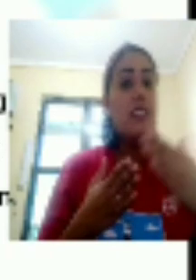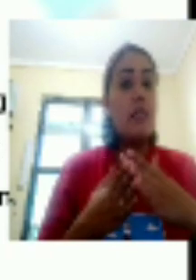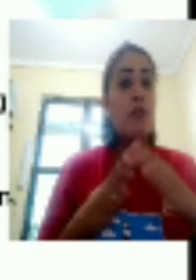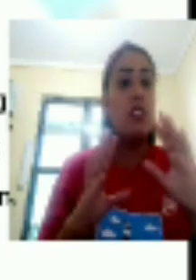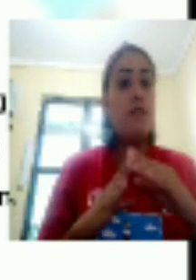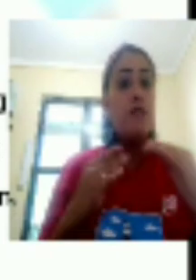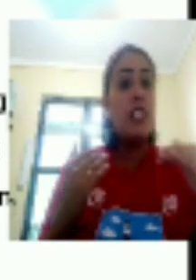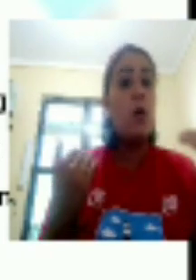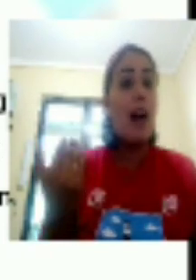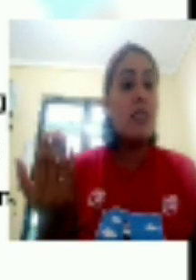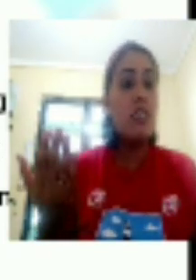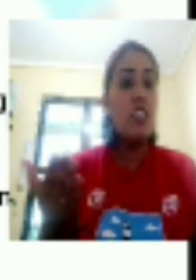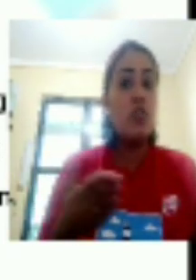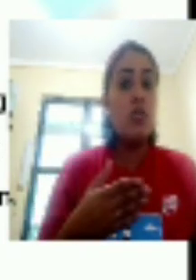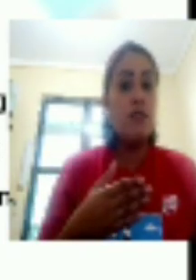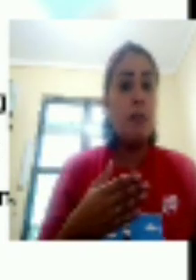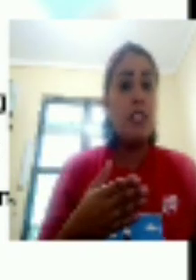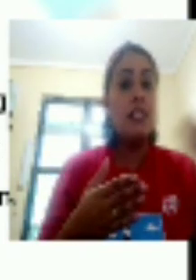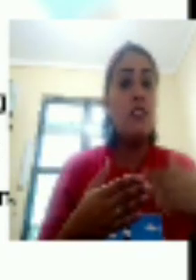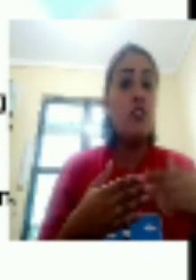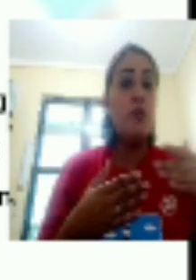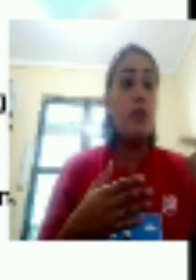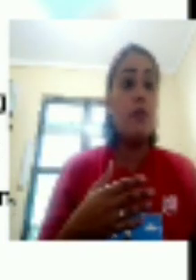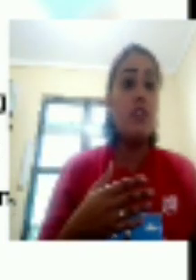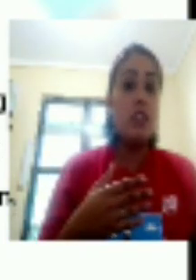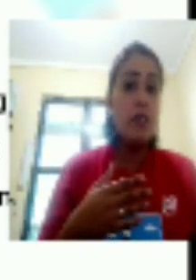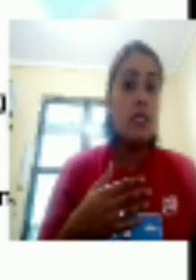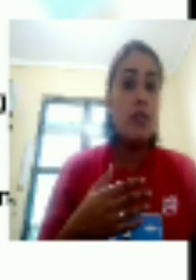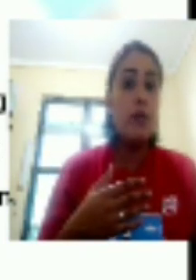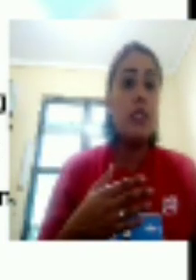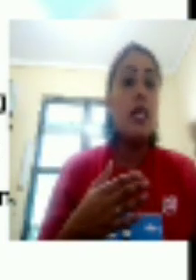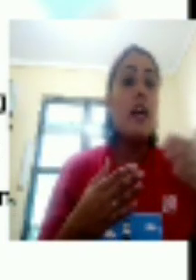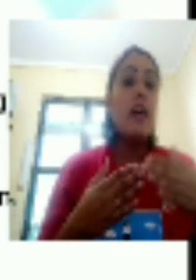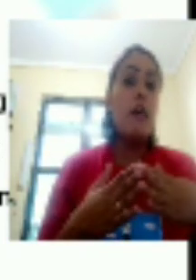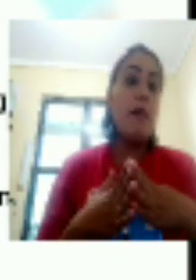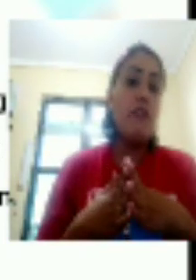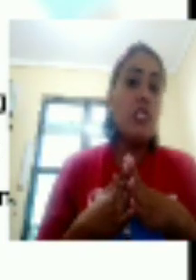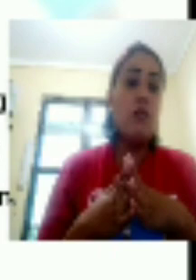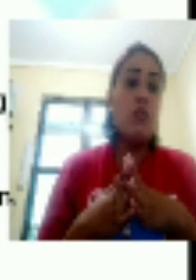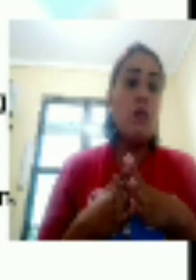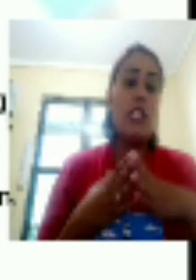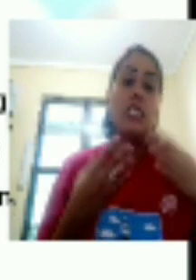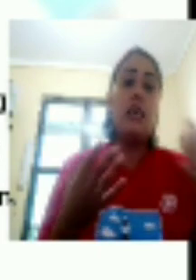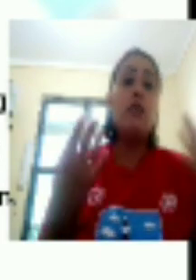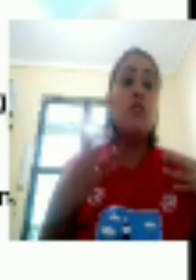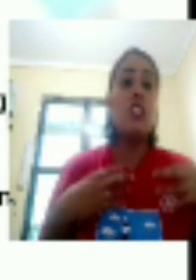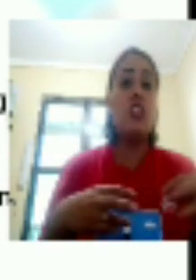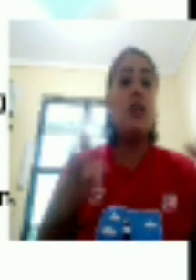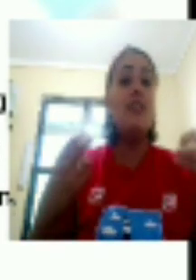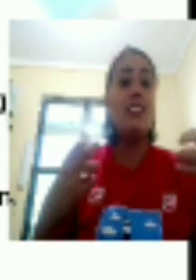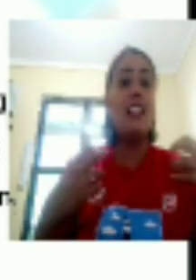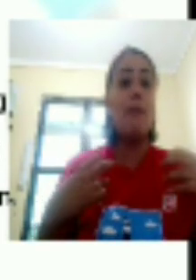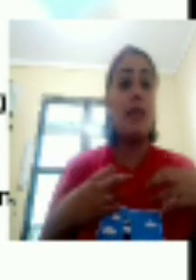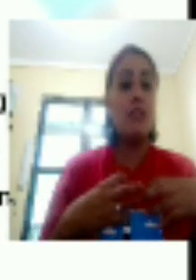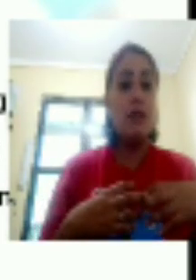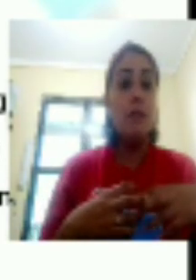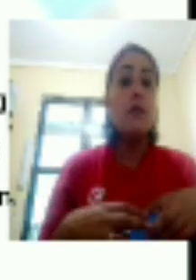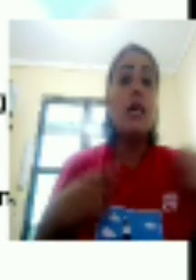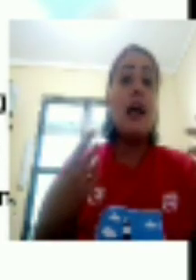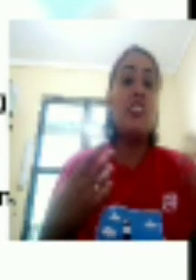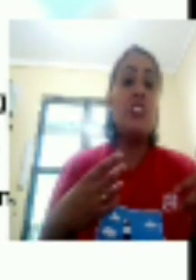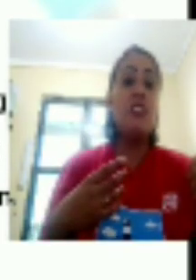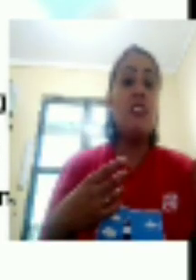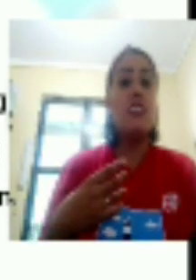e município, desenvolvia quase que exclusivamente ações de promoção à saúde e prevenção de doença. Ou seja,